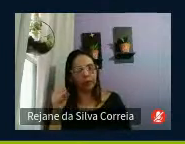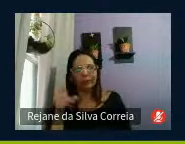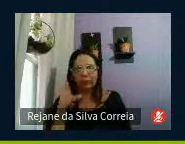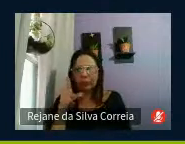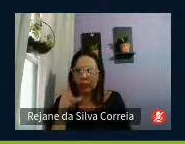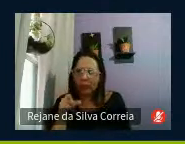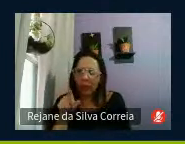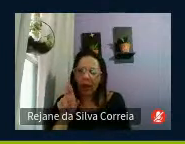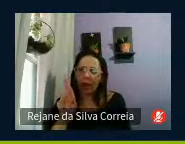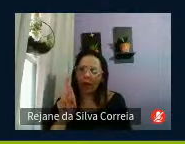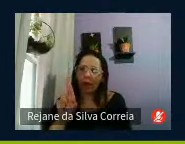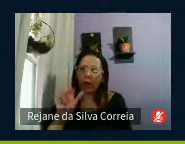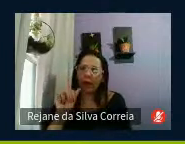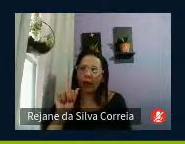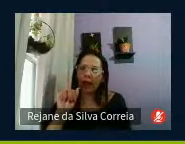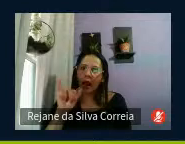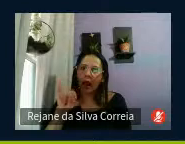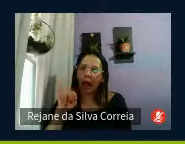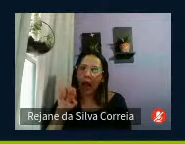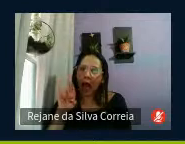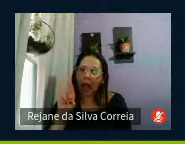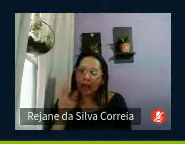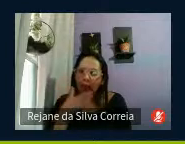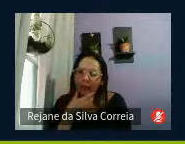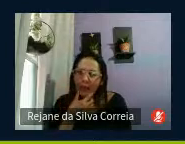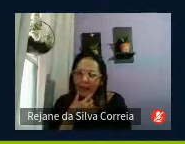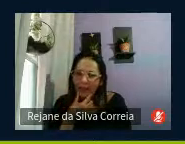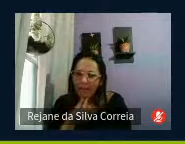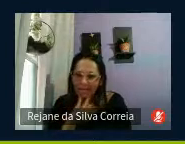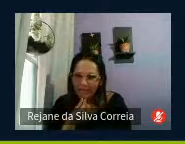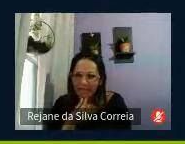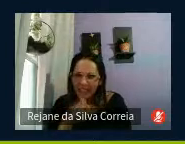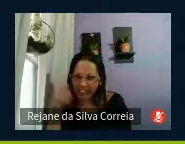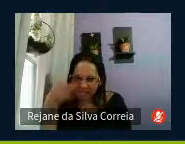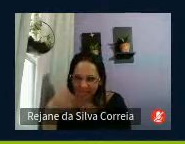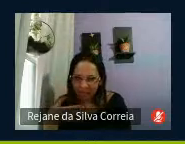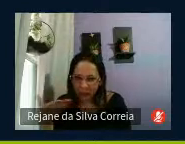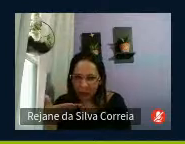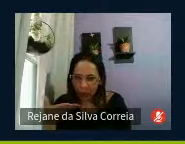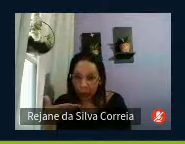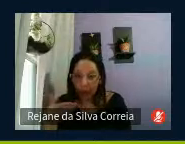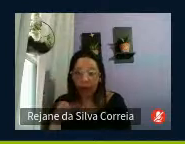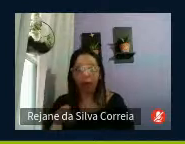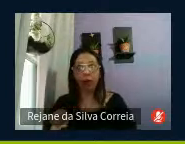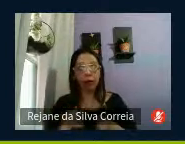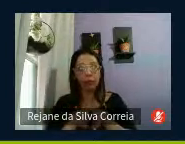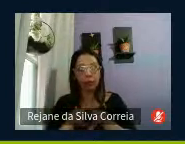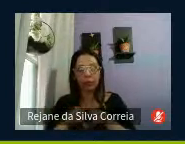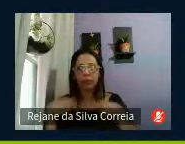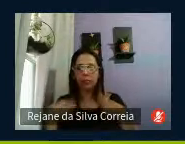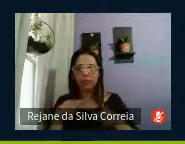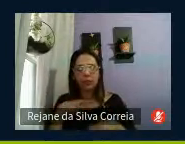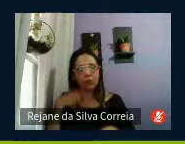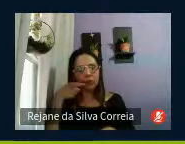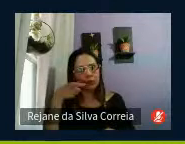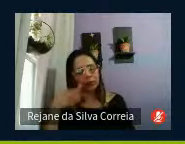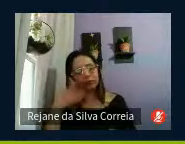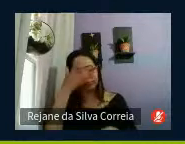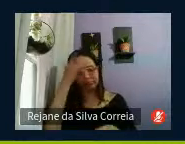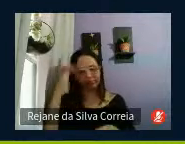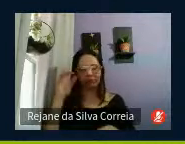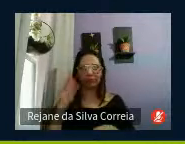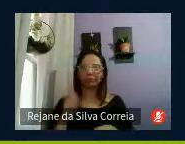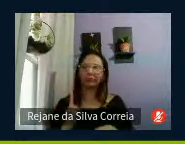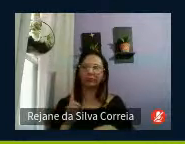foi motivado todo esse desejo de ter um núcleo de atendimento específico às pessoas com deficiência, com transtorno